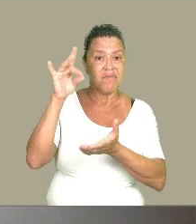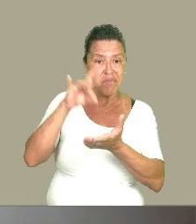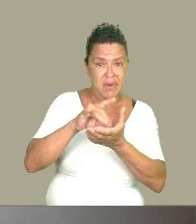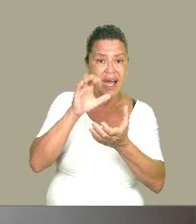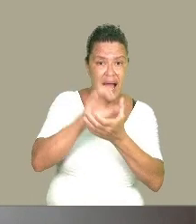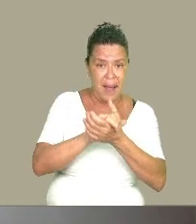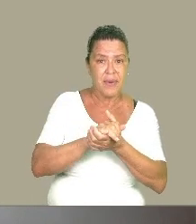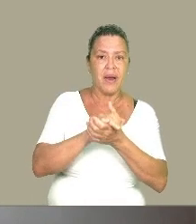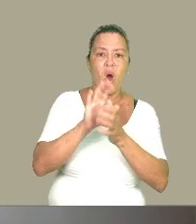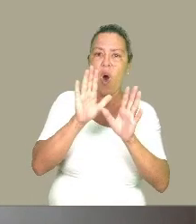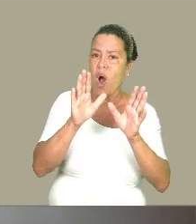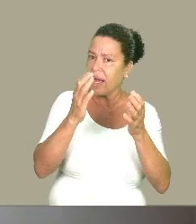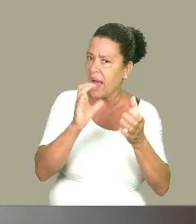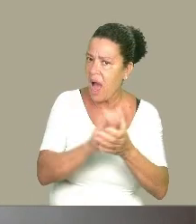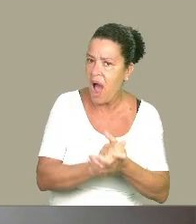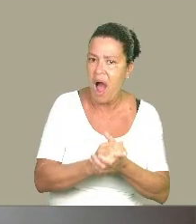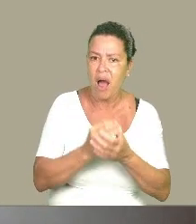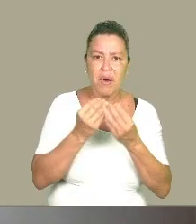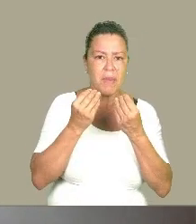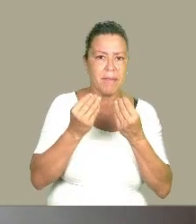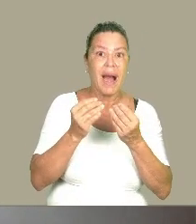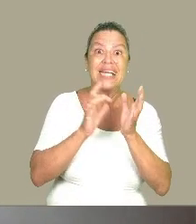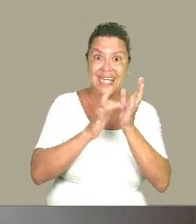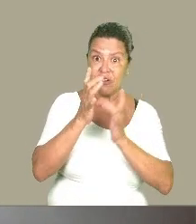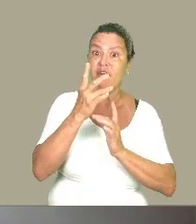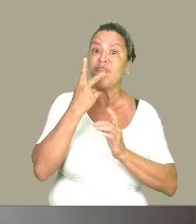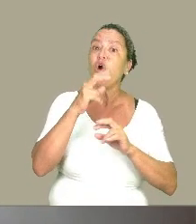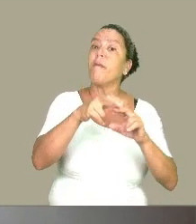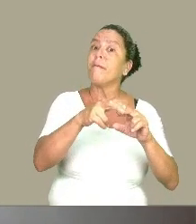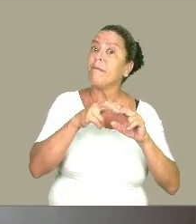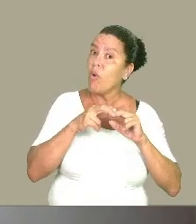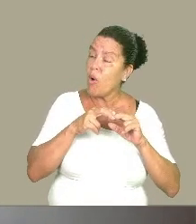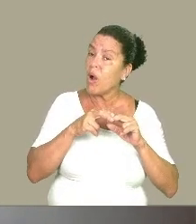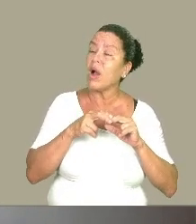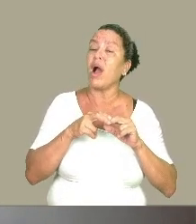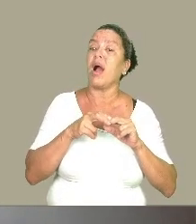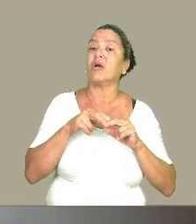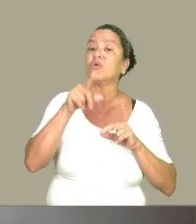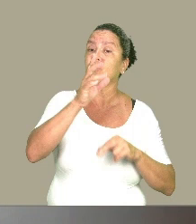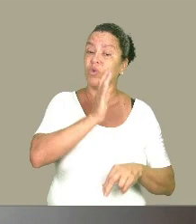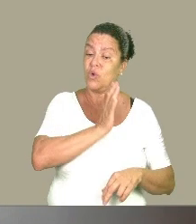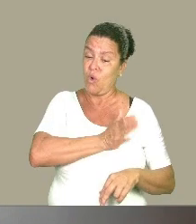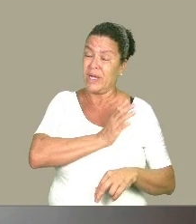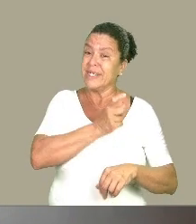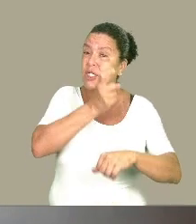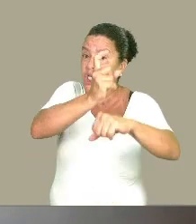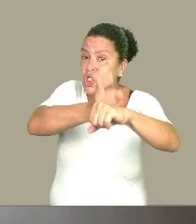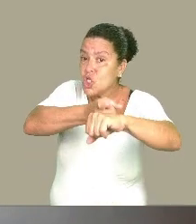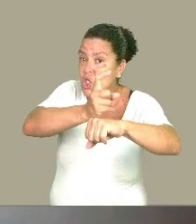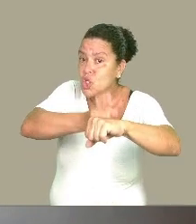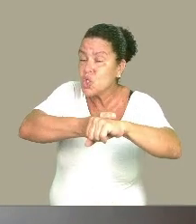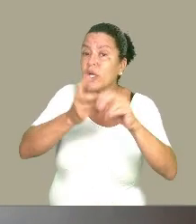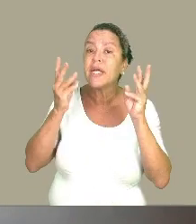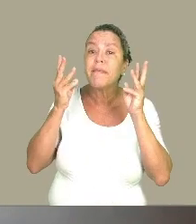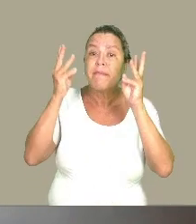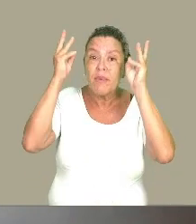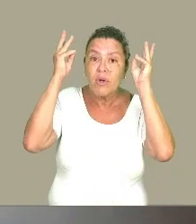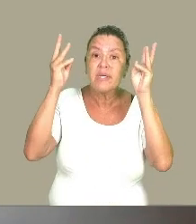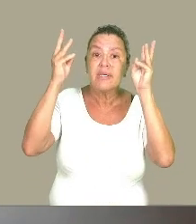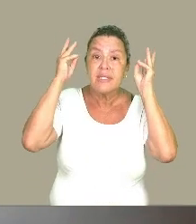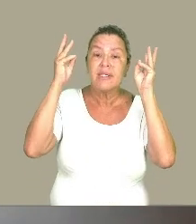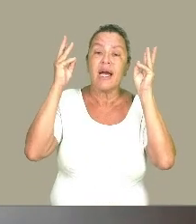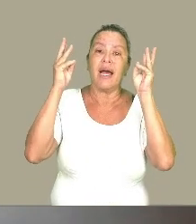casamento. Disse ele: foi por causa da dureza dos vossos corações que Moisés permitiu